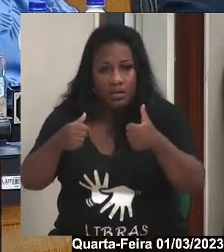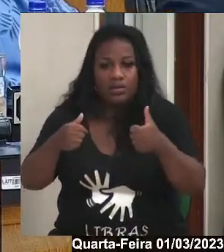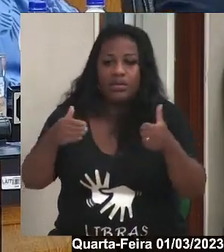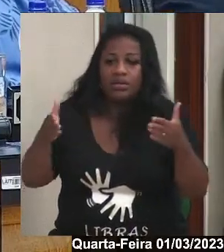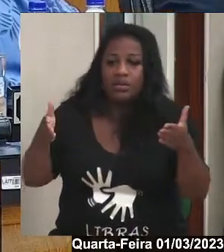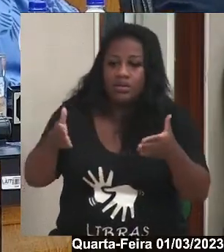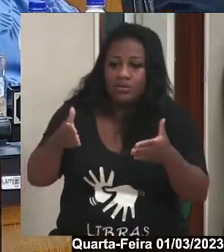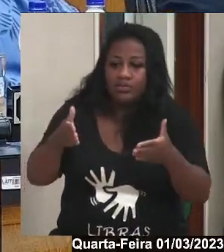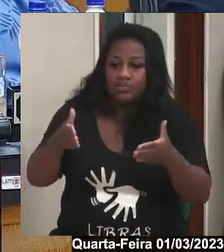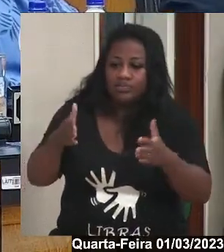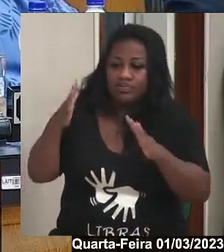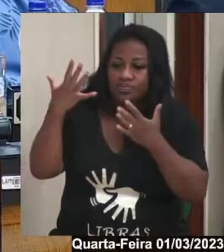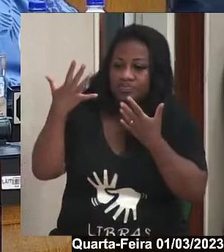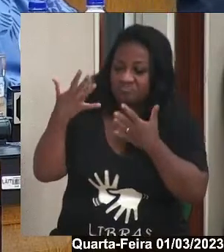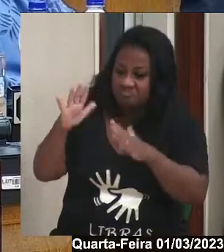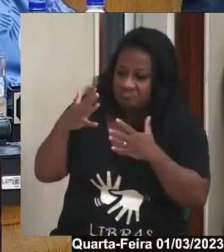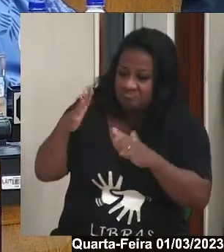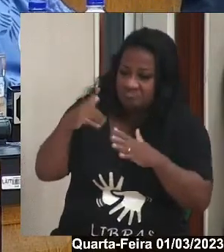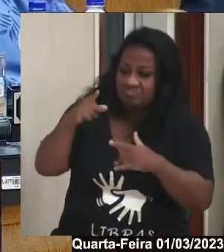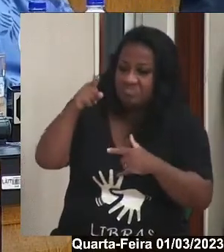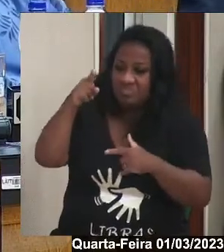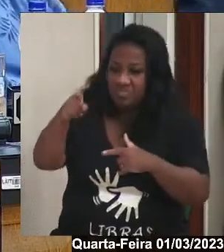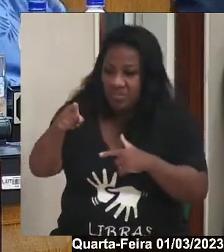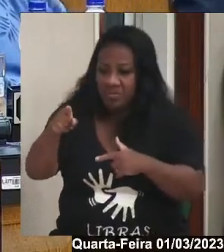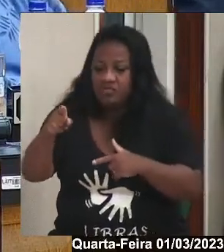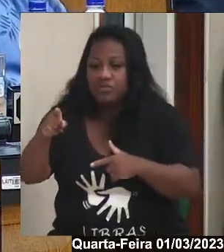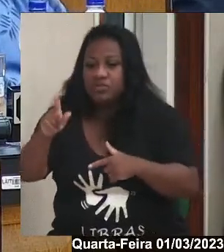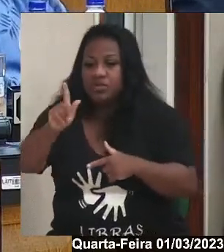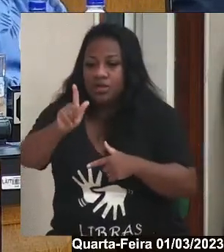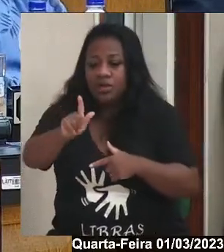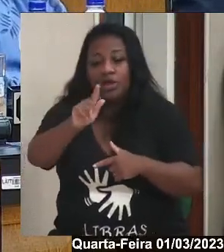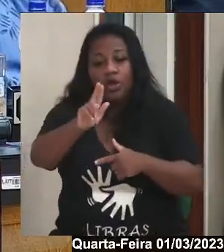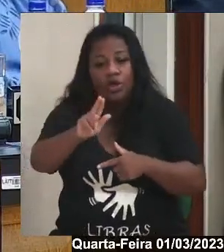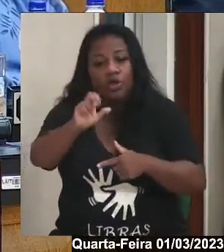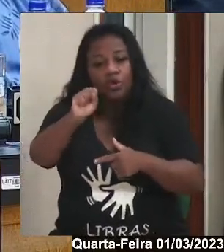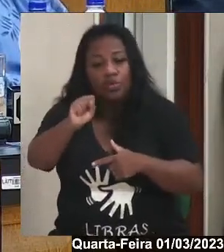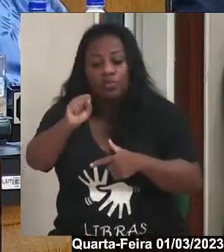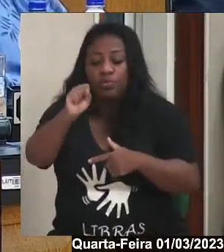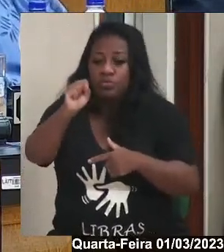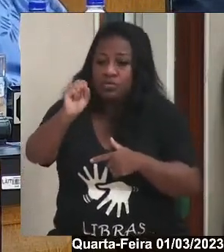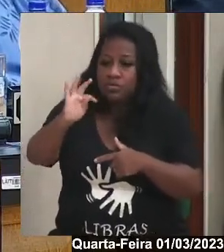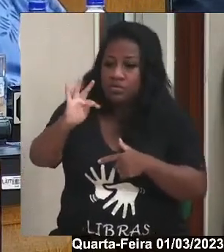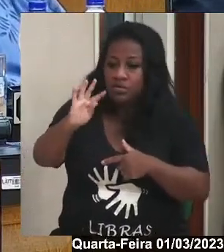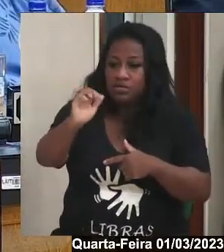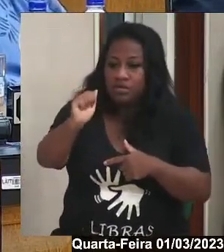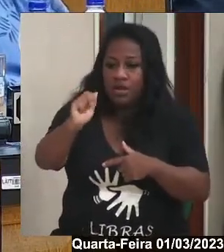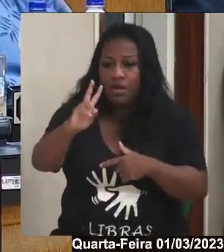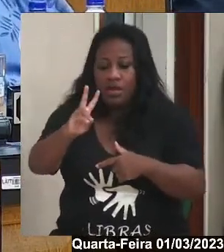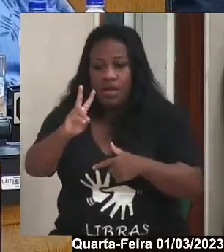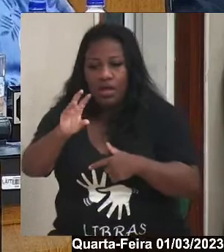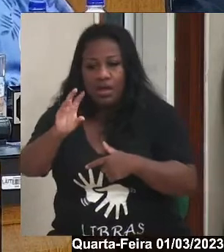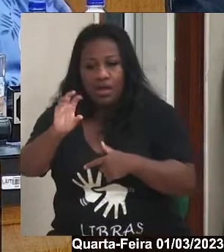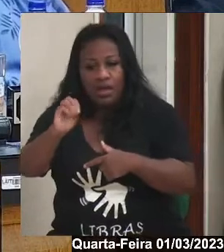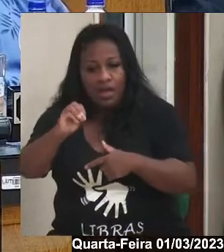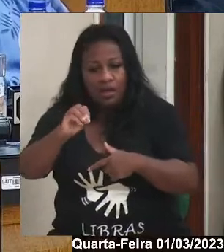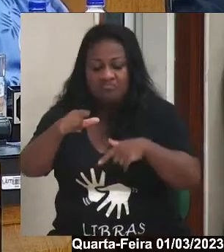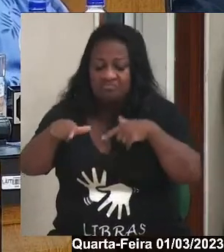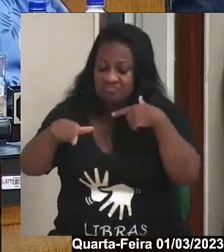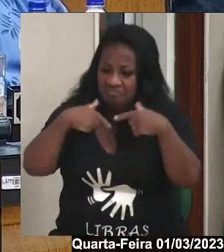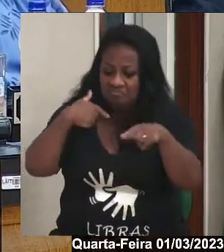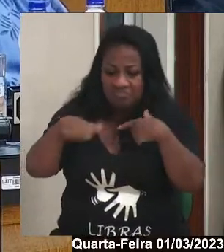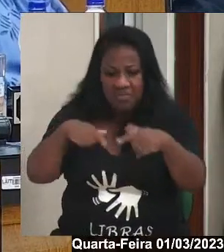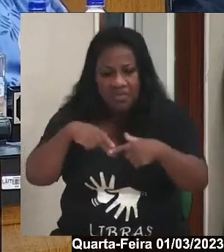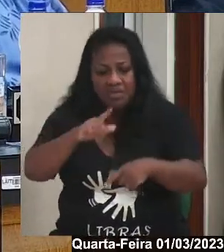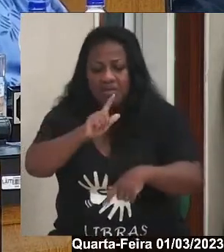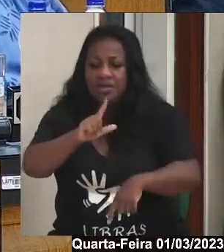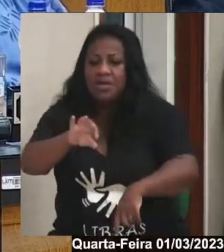Gustavo do Rancho, parabéns pela condução que o senhor tem tido junto à GCM. A gente sabe que diante de toda a dificuldade que a GCM